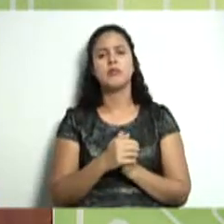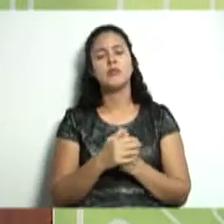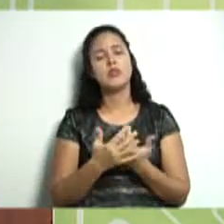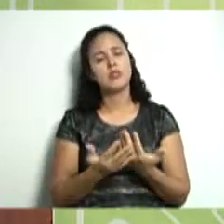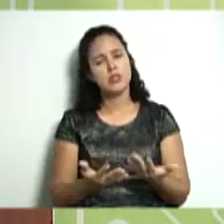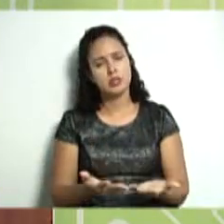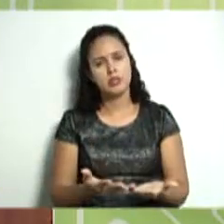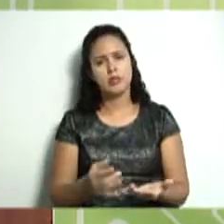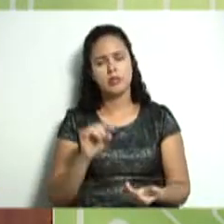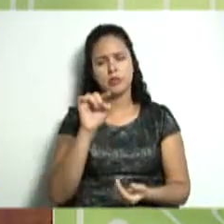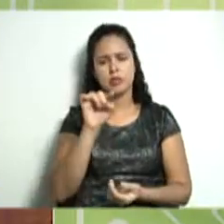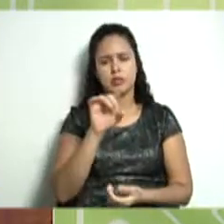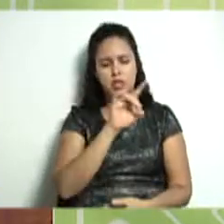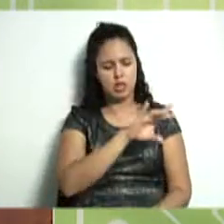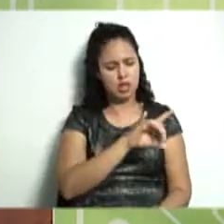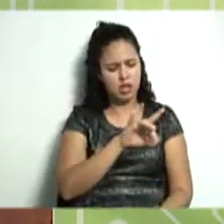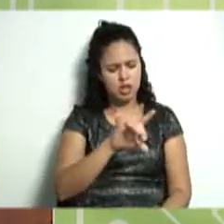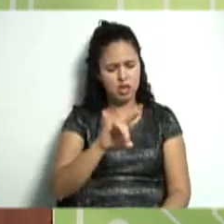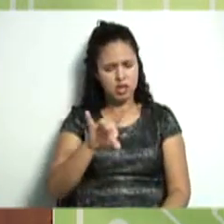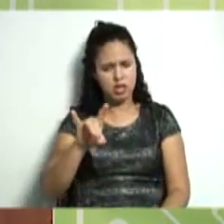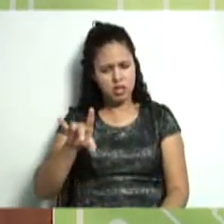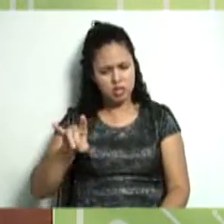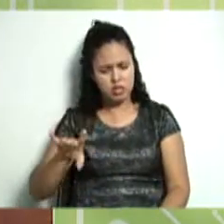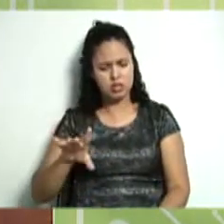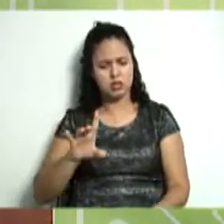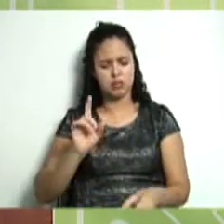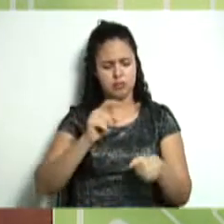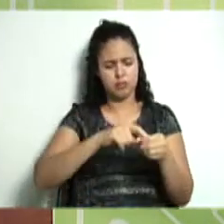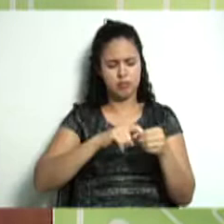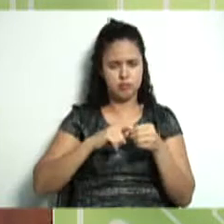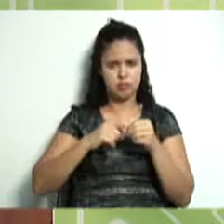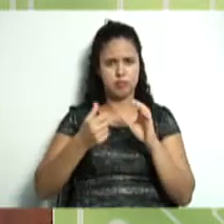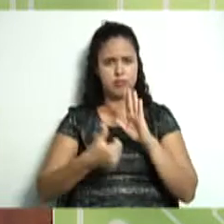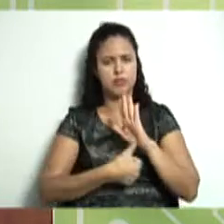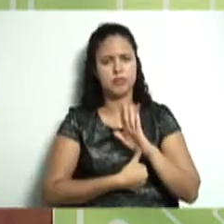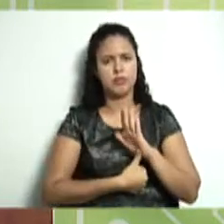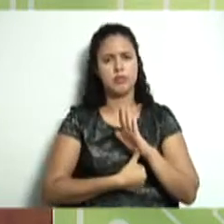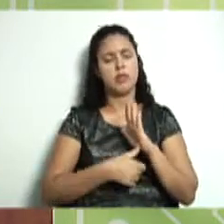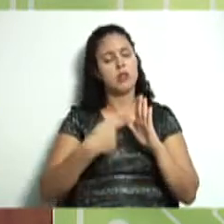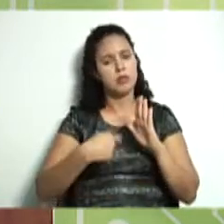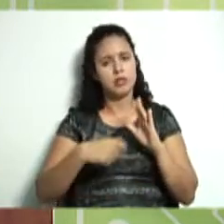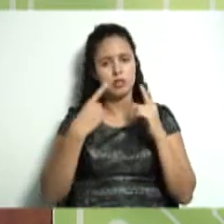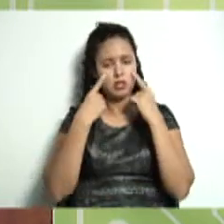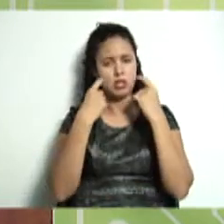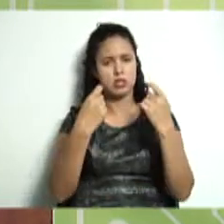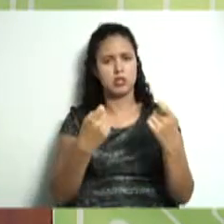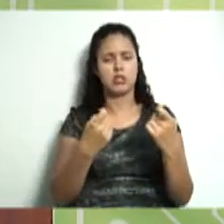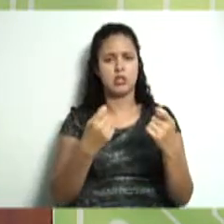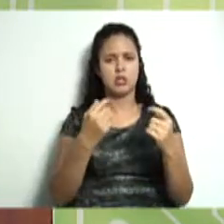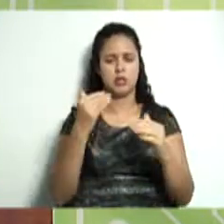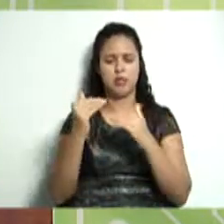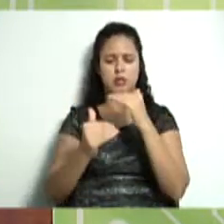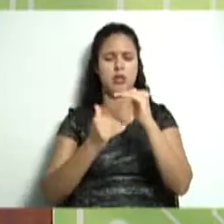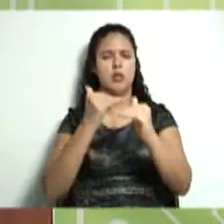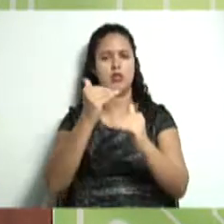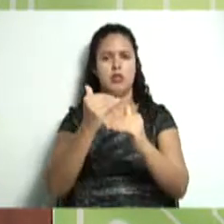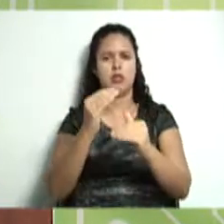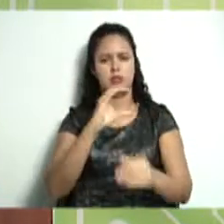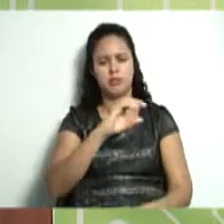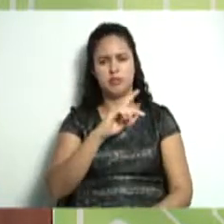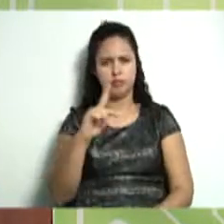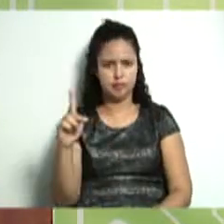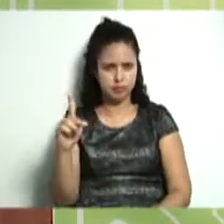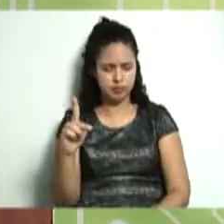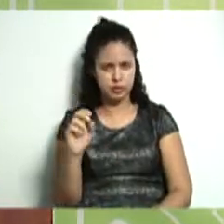que cada associado, cada cooperado deve estar interessado na melhoria da